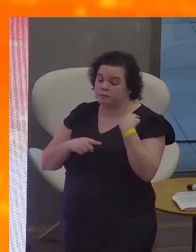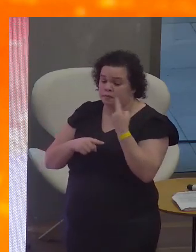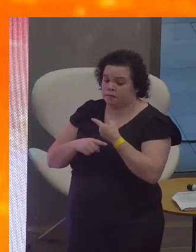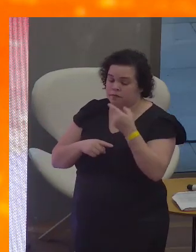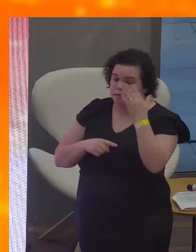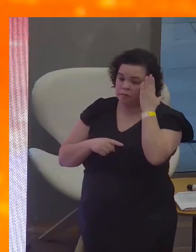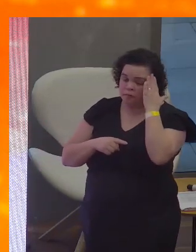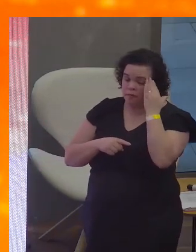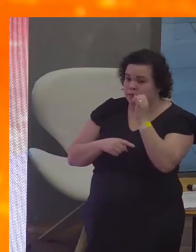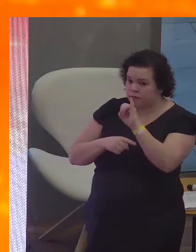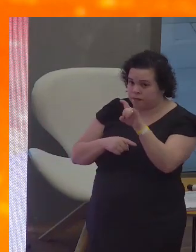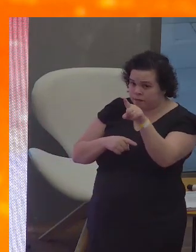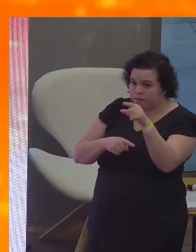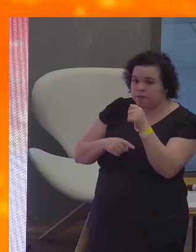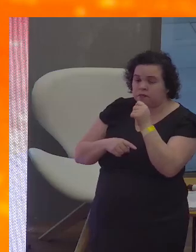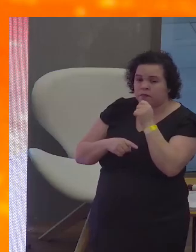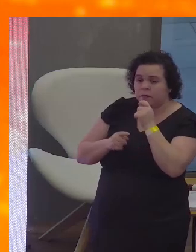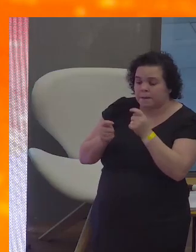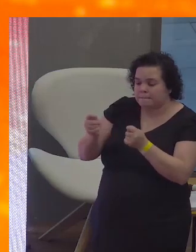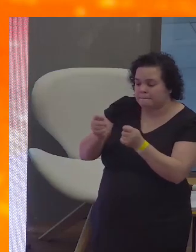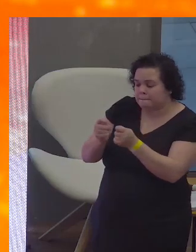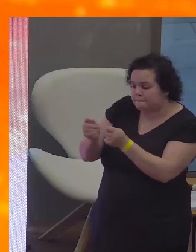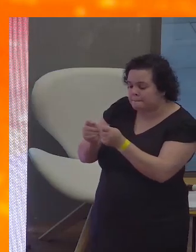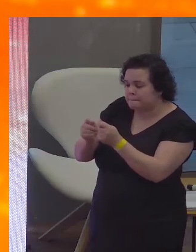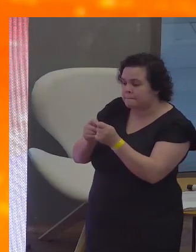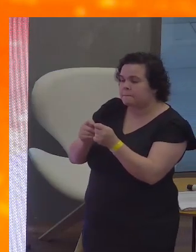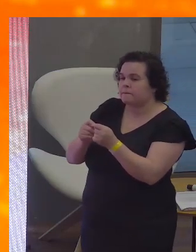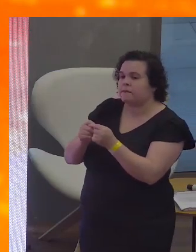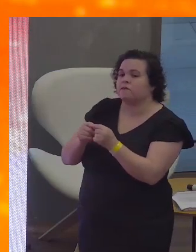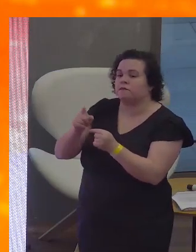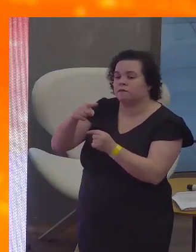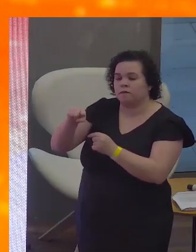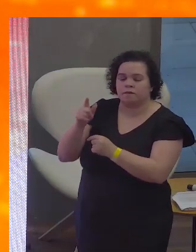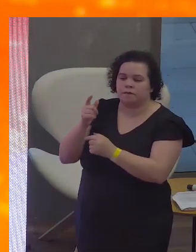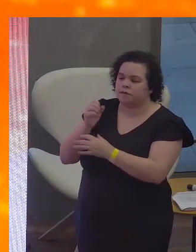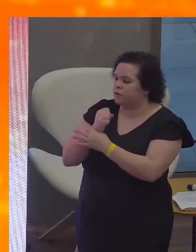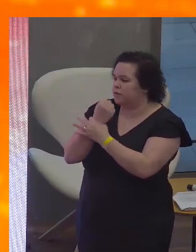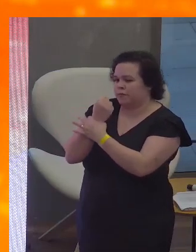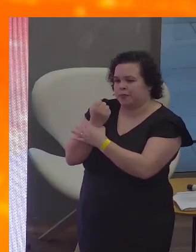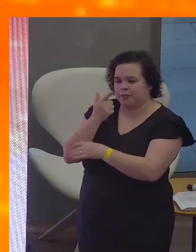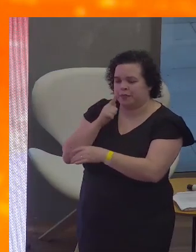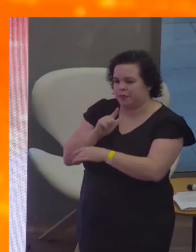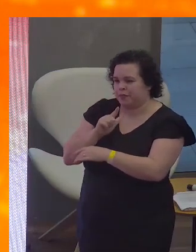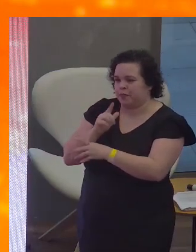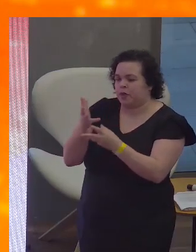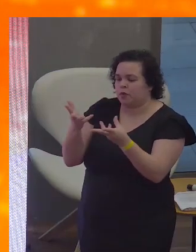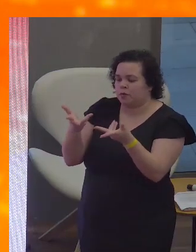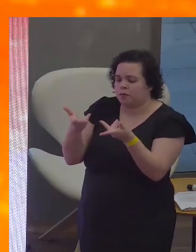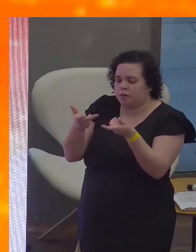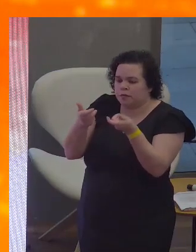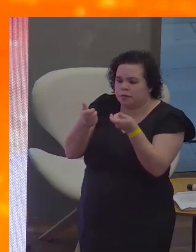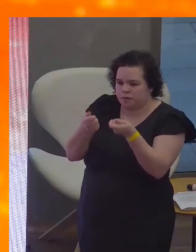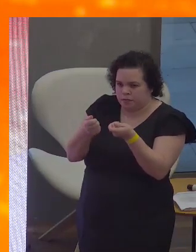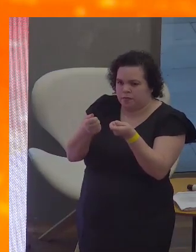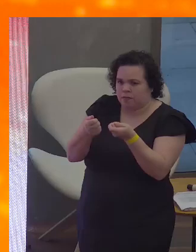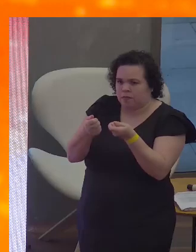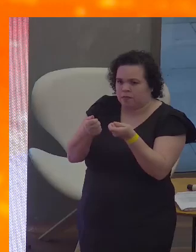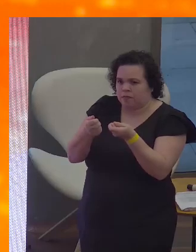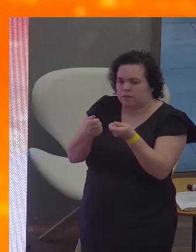tá, que se você não tiver um controle de toda essa cadeia, você não consegue garantir uma qualidade,